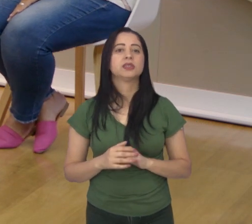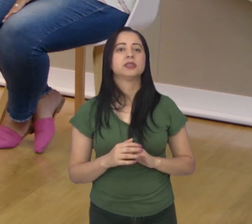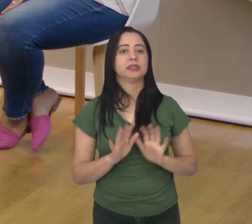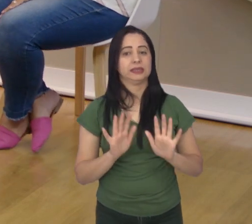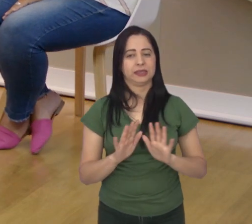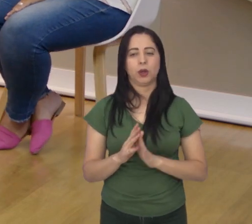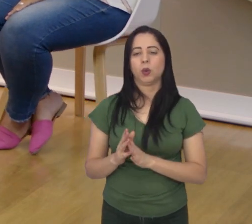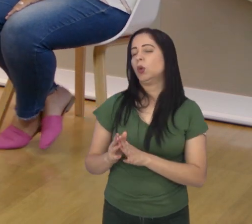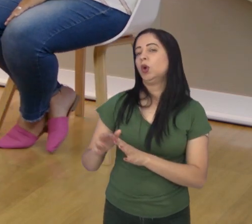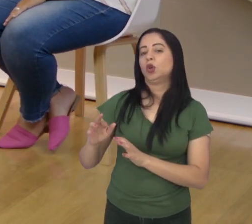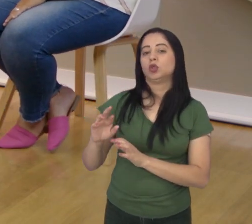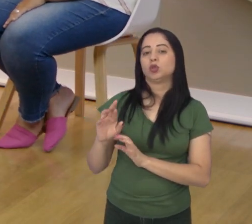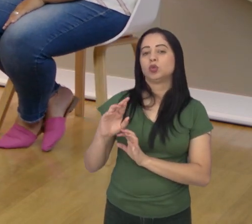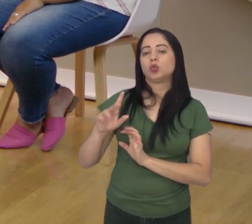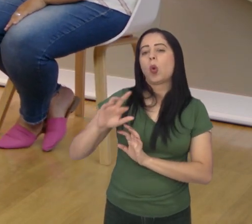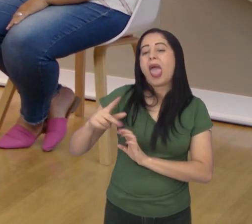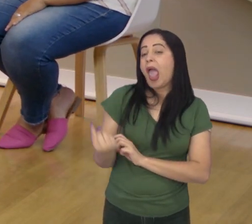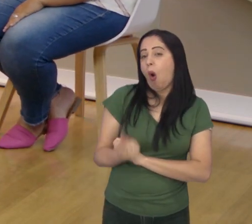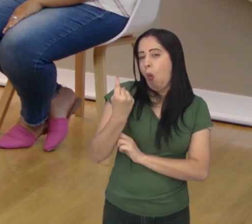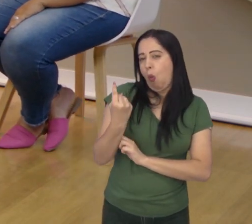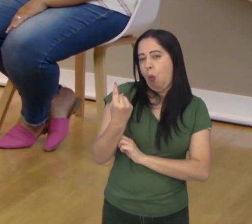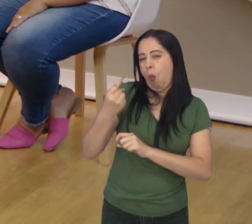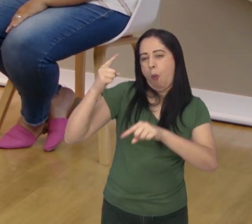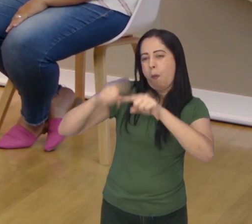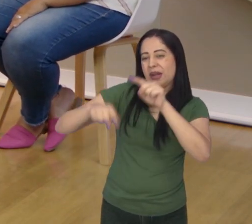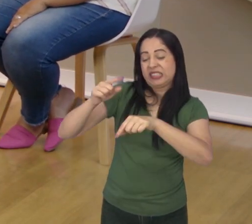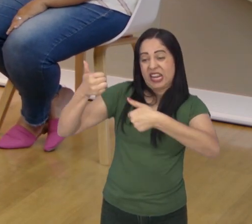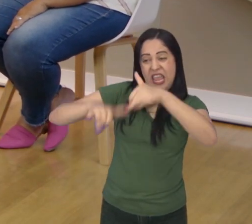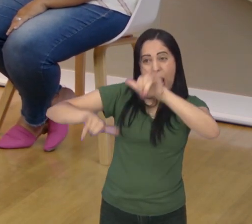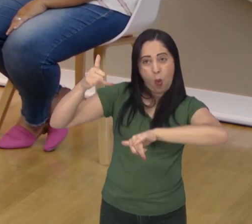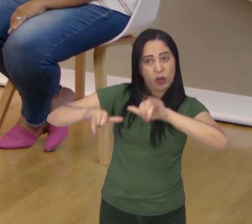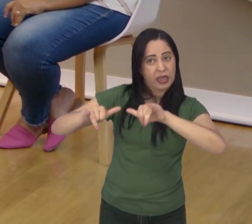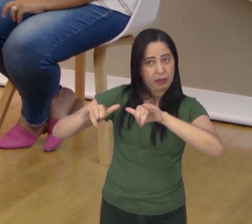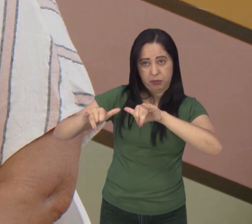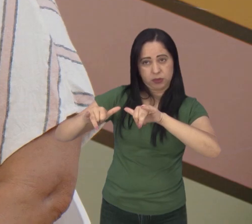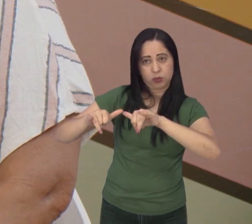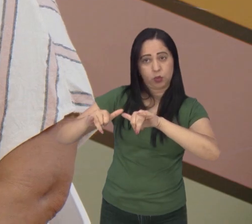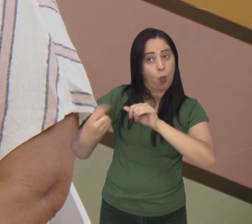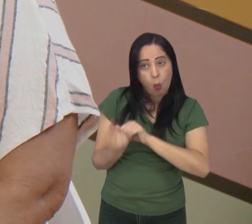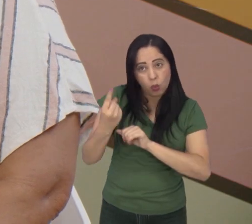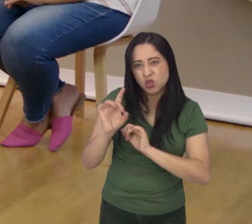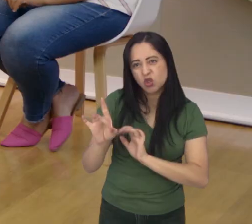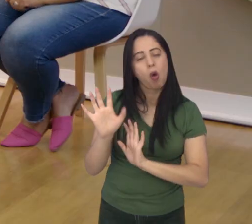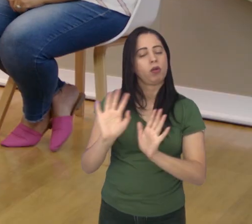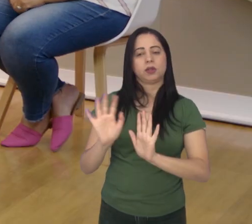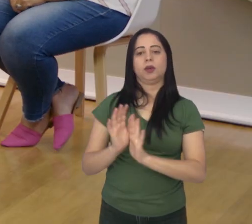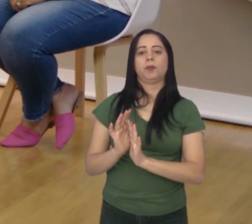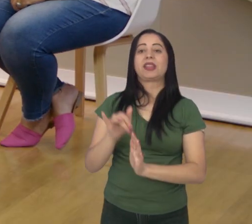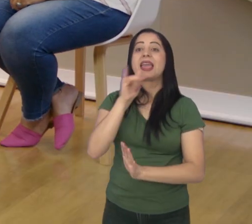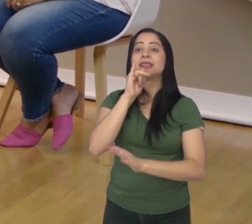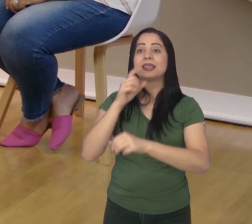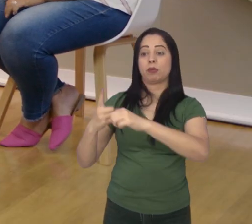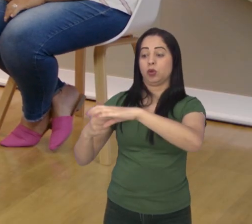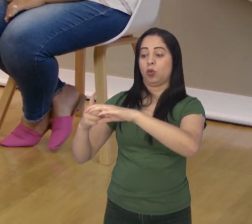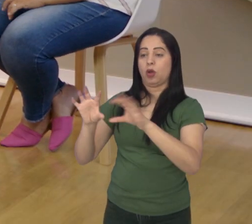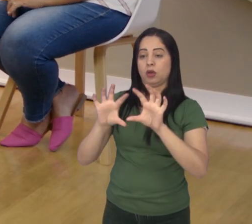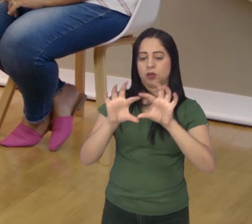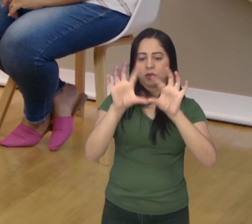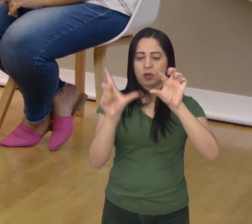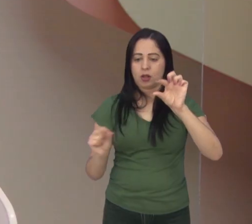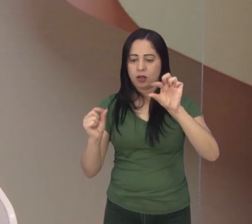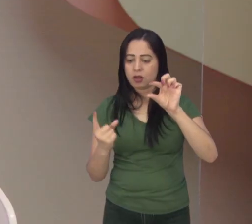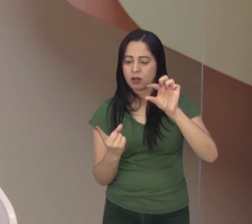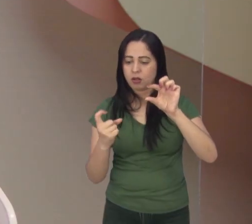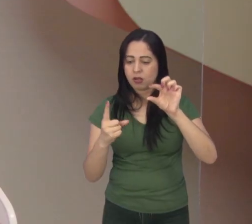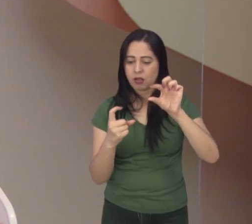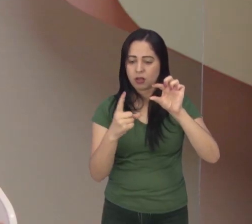tenho um produto que, né, natural que eu possa fazer para todos. Tem algum produto que a gente pode usar de forma